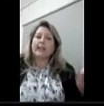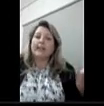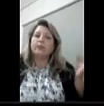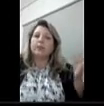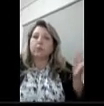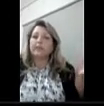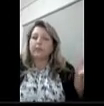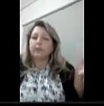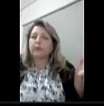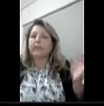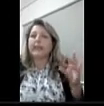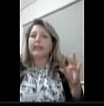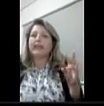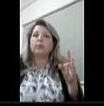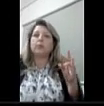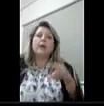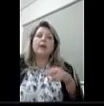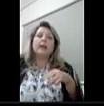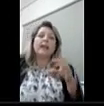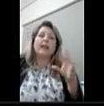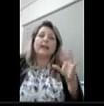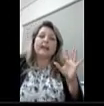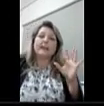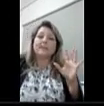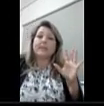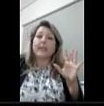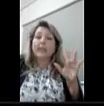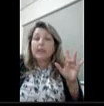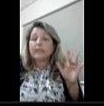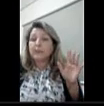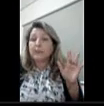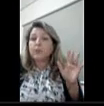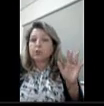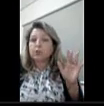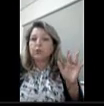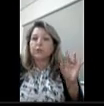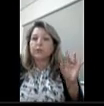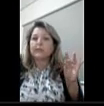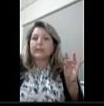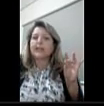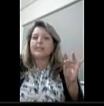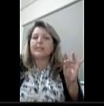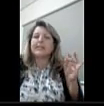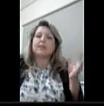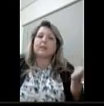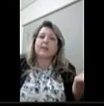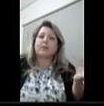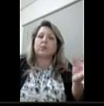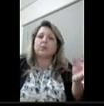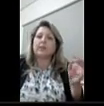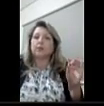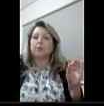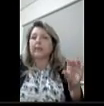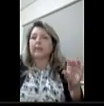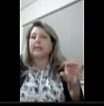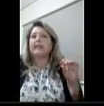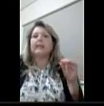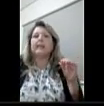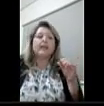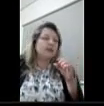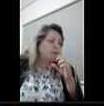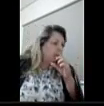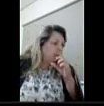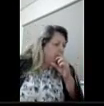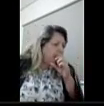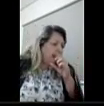relendo o que foi feito, e um tempo de estudo, né? Às vezes, alguém vai estudar com ele,